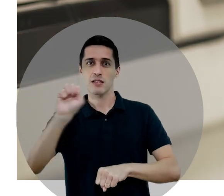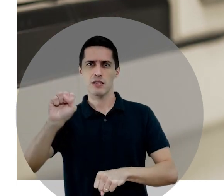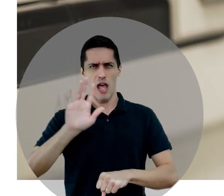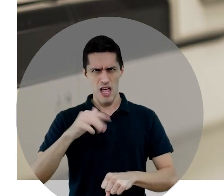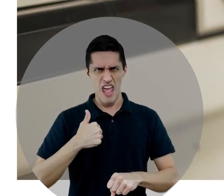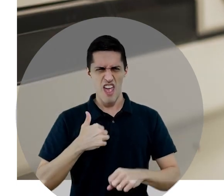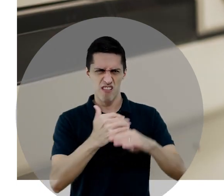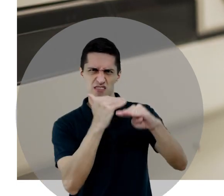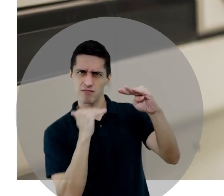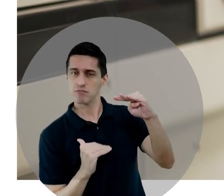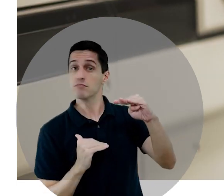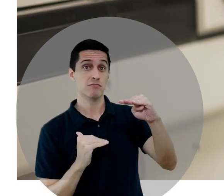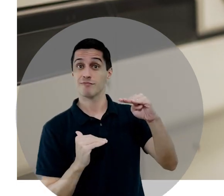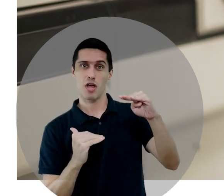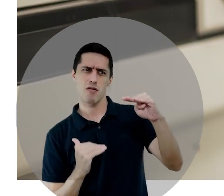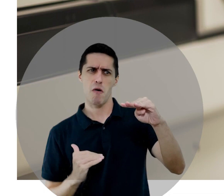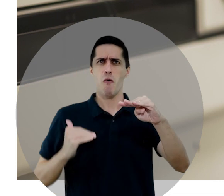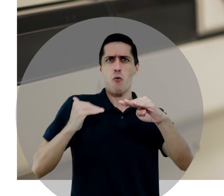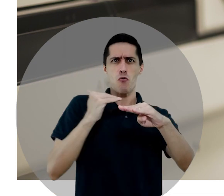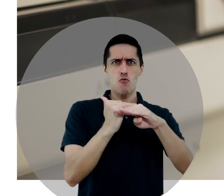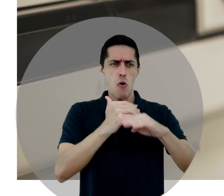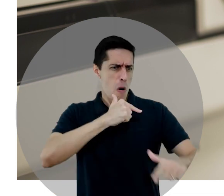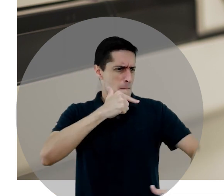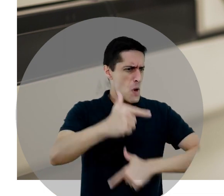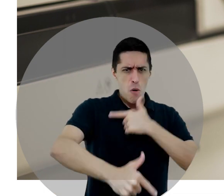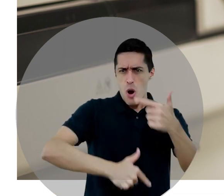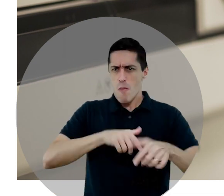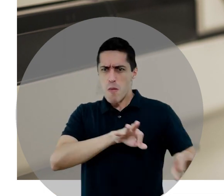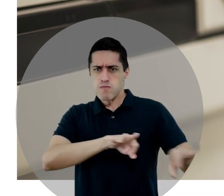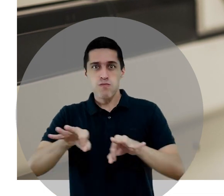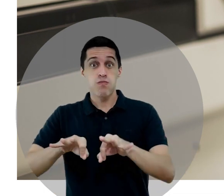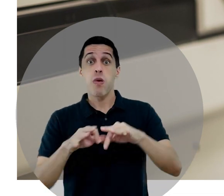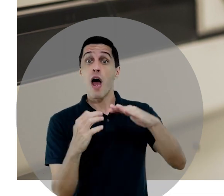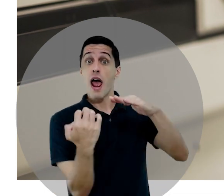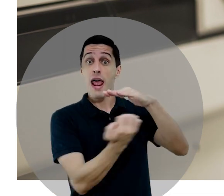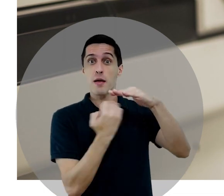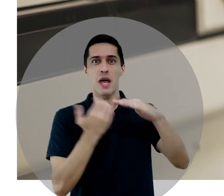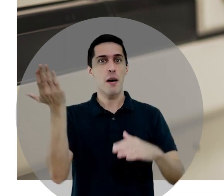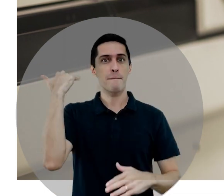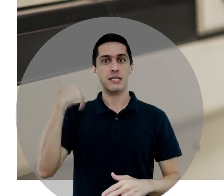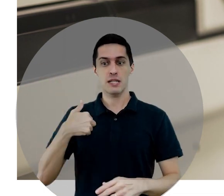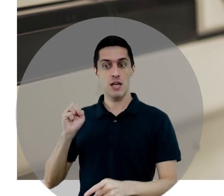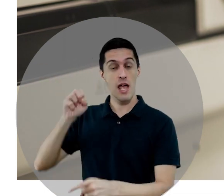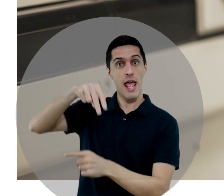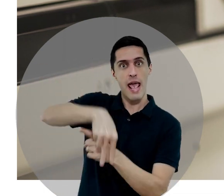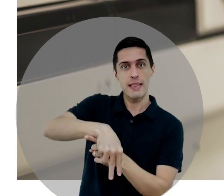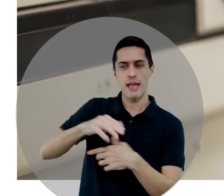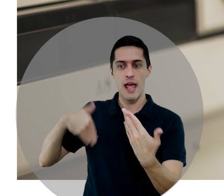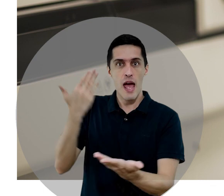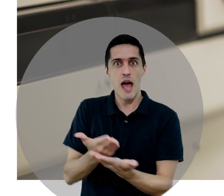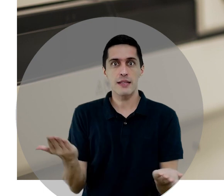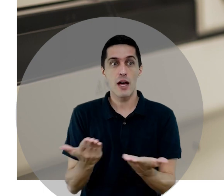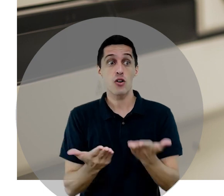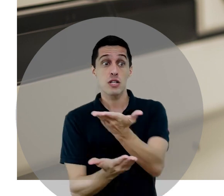não me torna menos capacitado do que outras pessoas. Pelo contrário, a empresa, desde o meu processo seletivo e até os